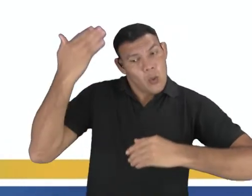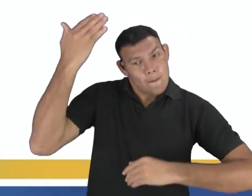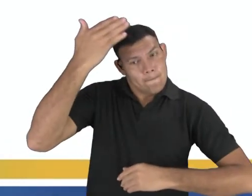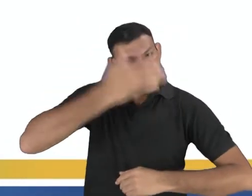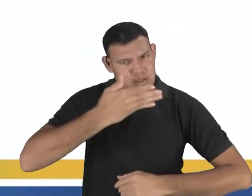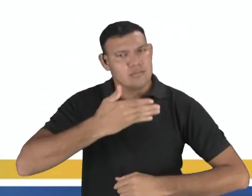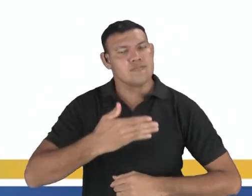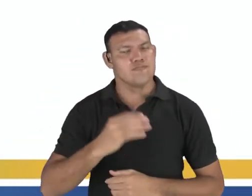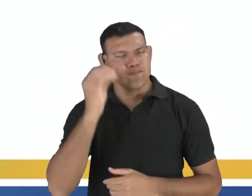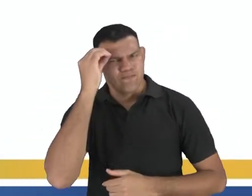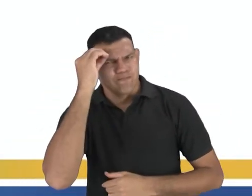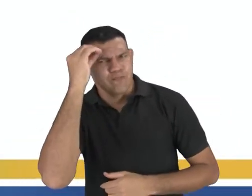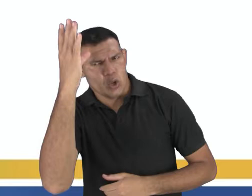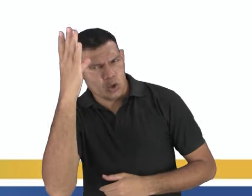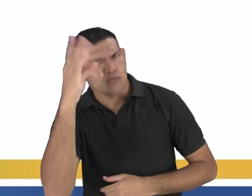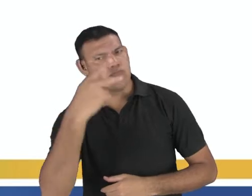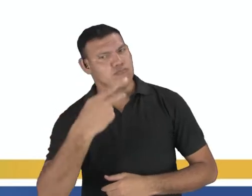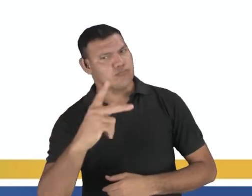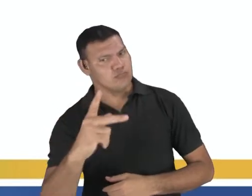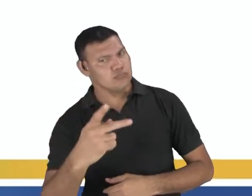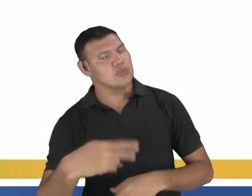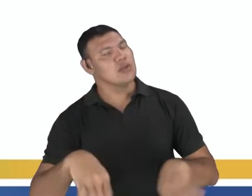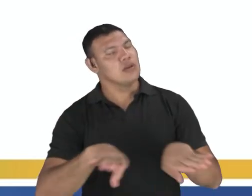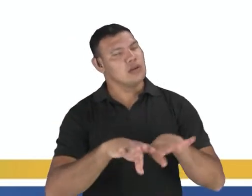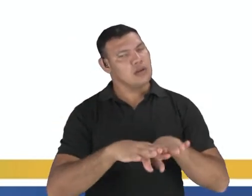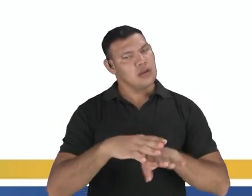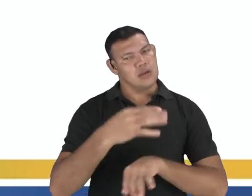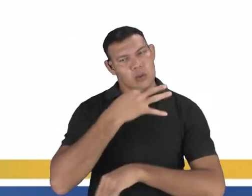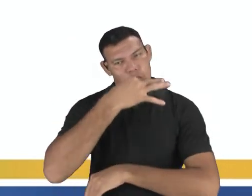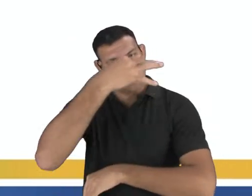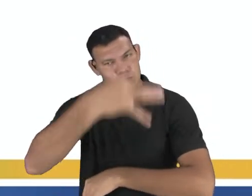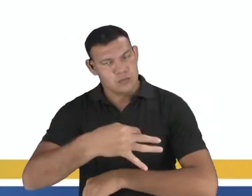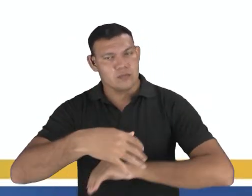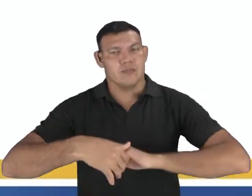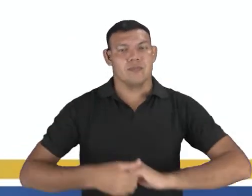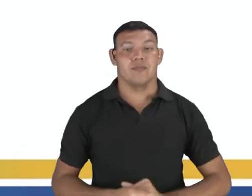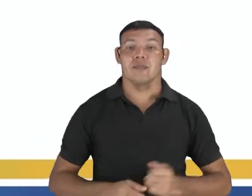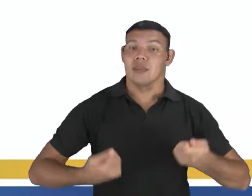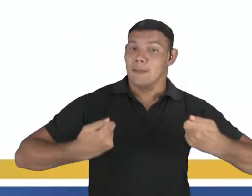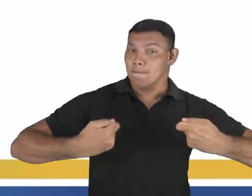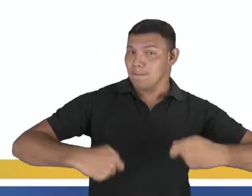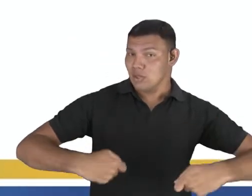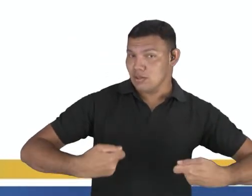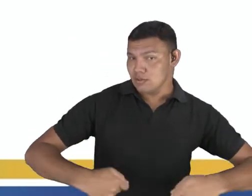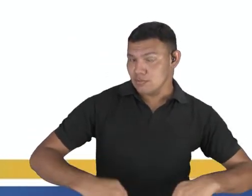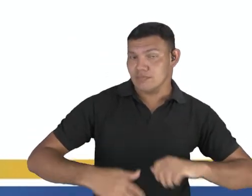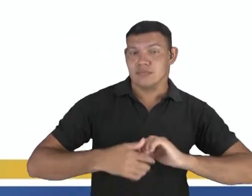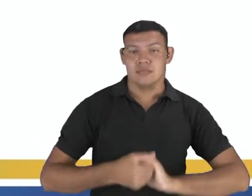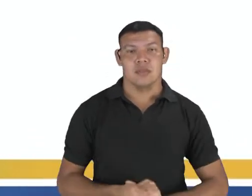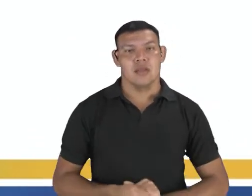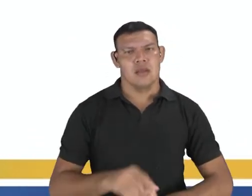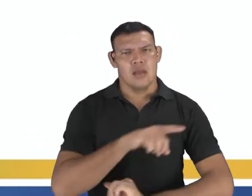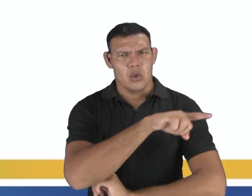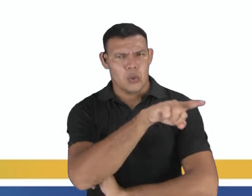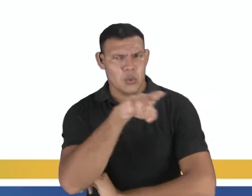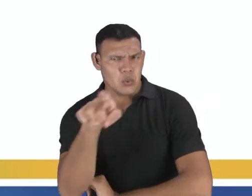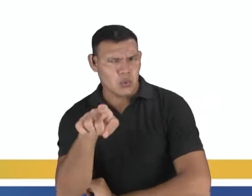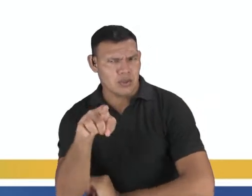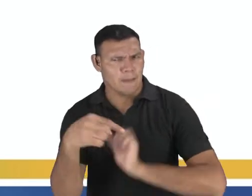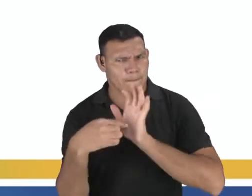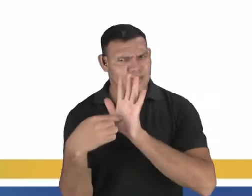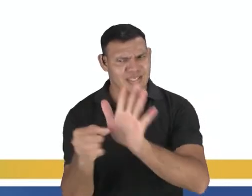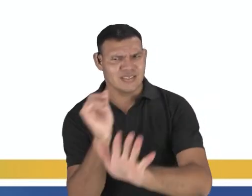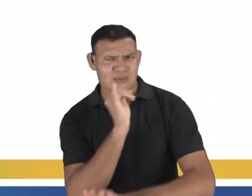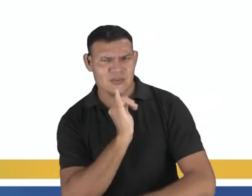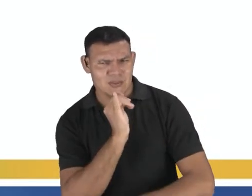vão reforçar o seu conhecimento e a sua opinião. É preciso, quando